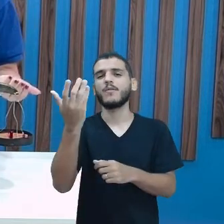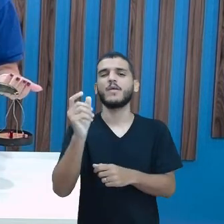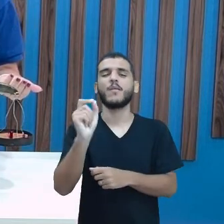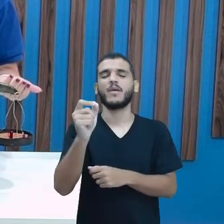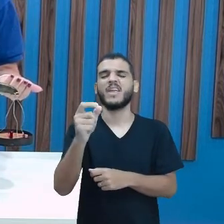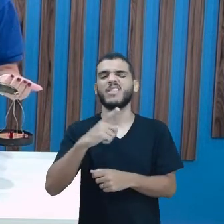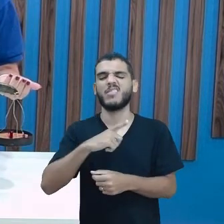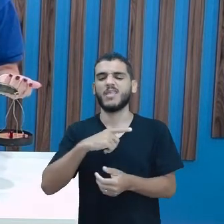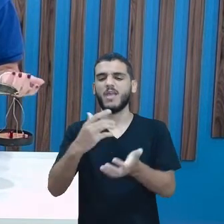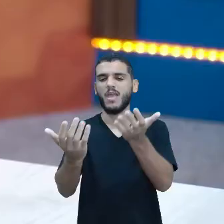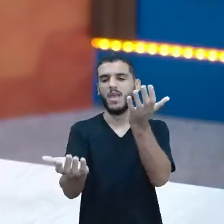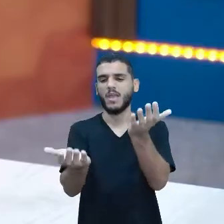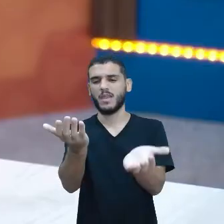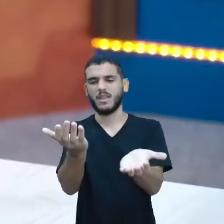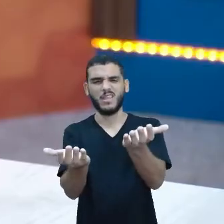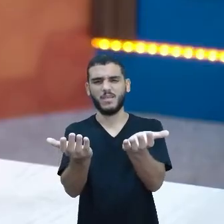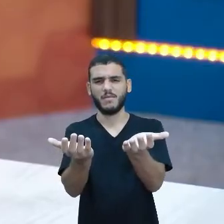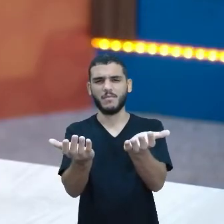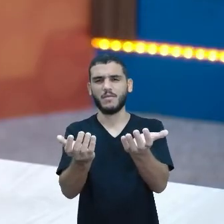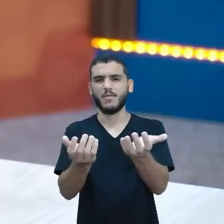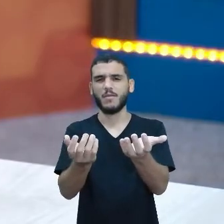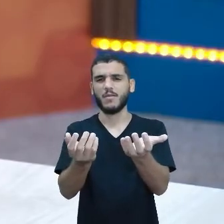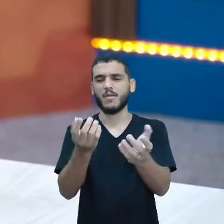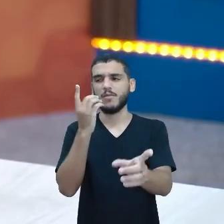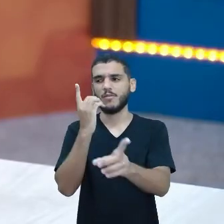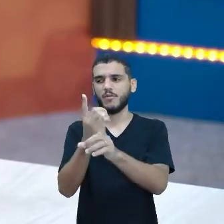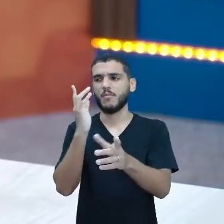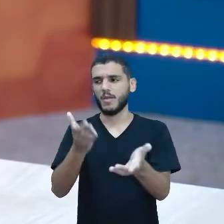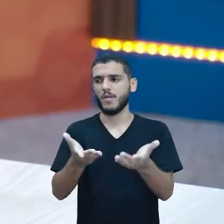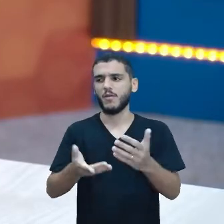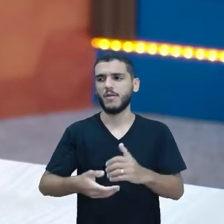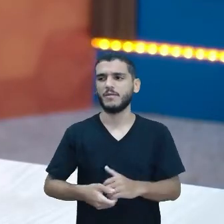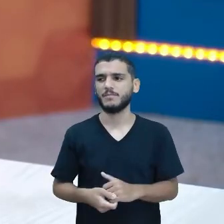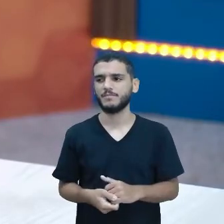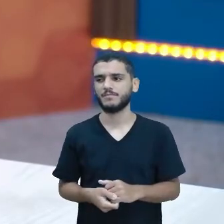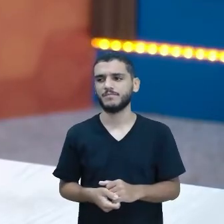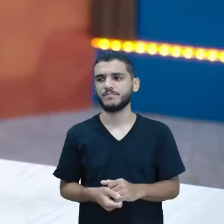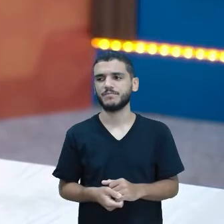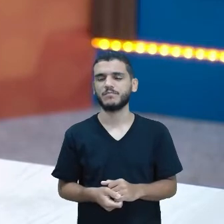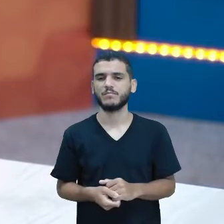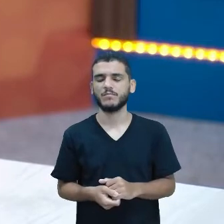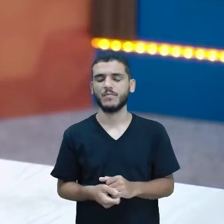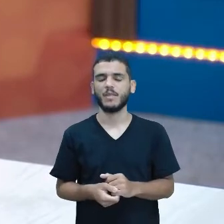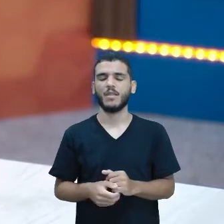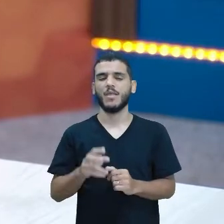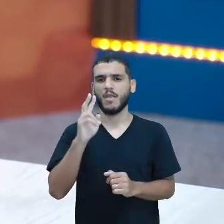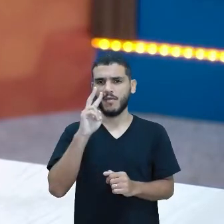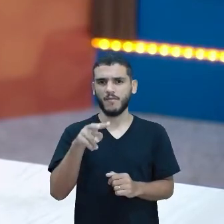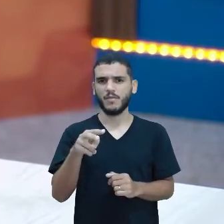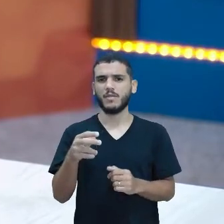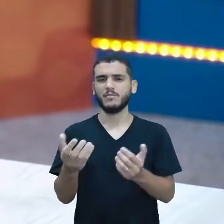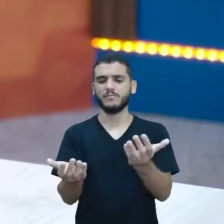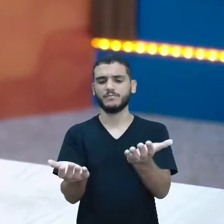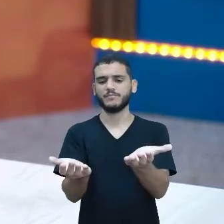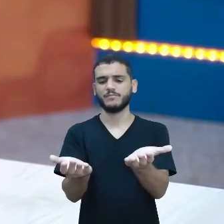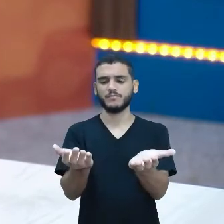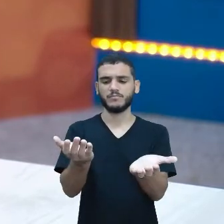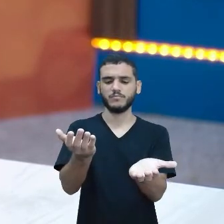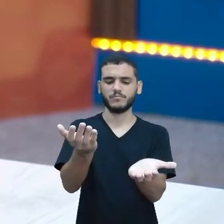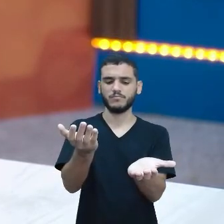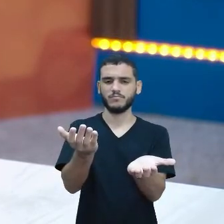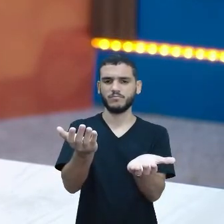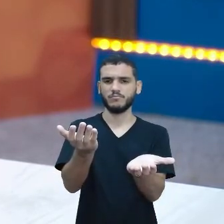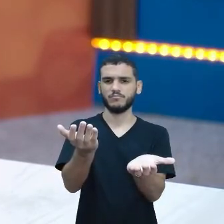em equilíbrio? Vamos descobrir agora, tá? Eu vou tirar aqui um pregadorzinho. Vejam que a balança,